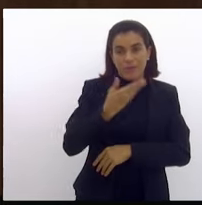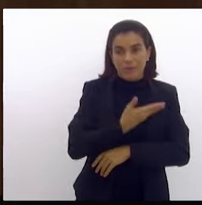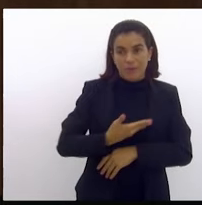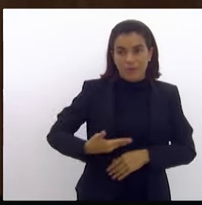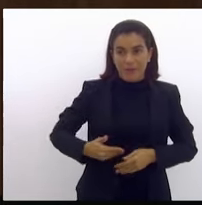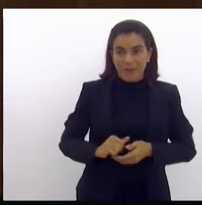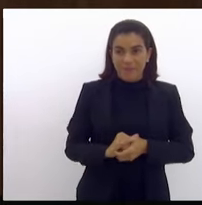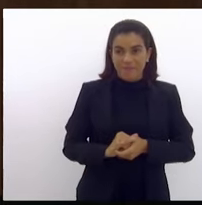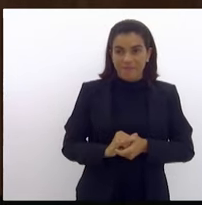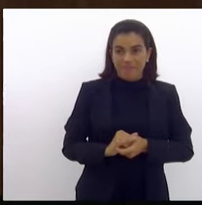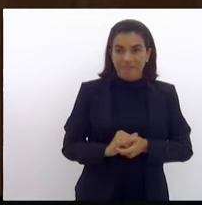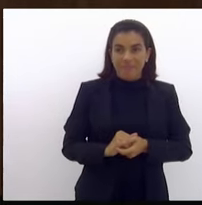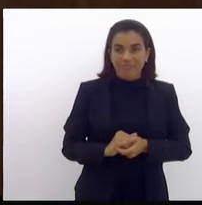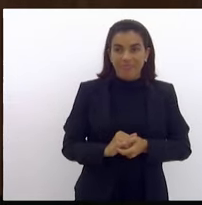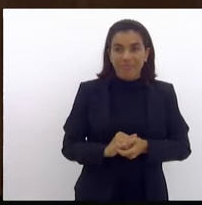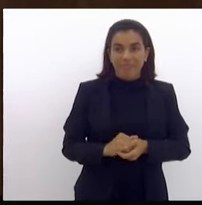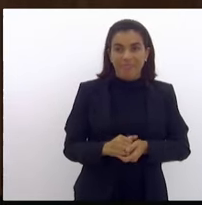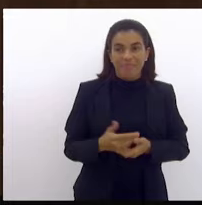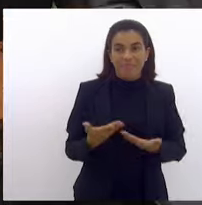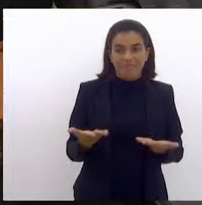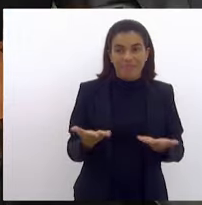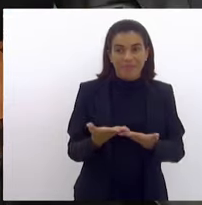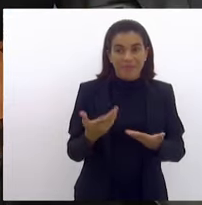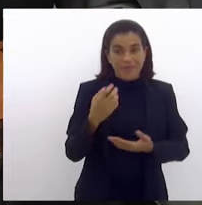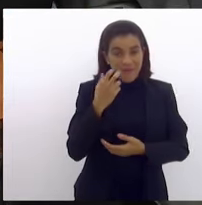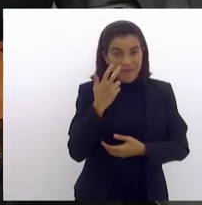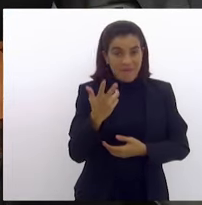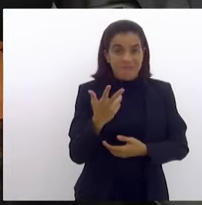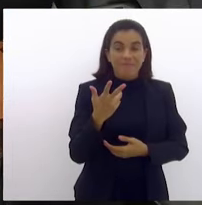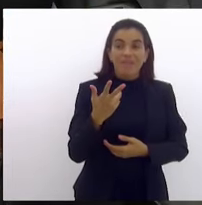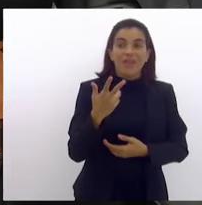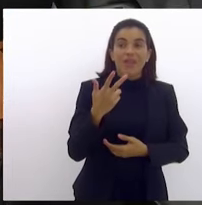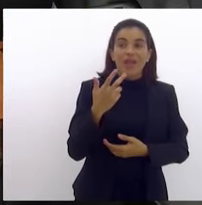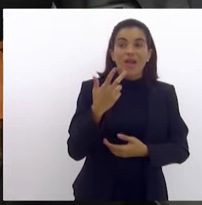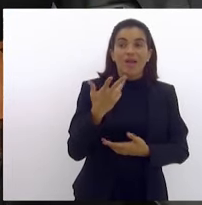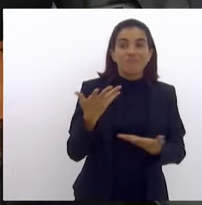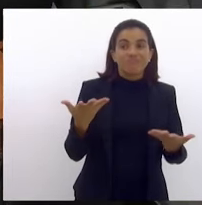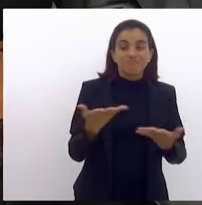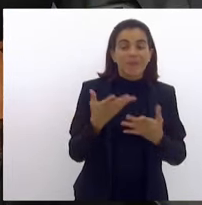para você ficar, David, para dizer quanto que o Parlamento Juvenil impacta essa